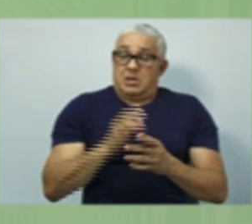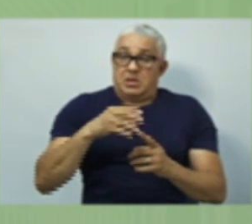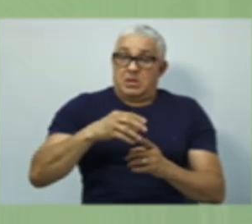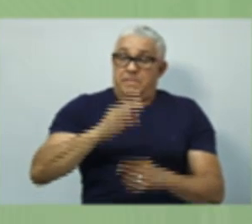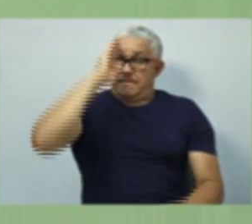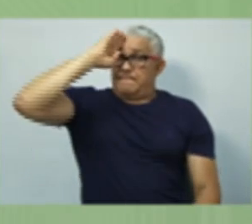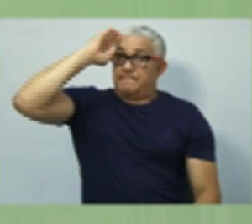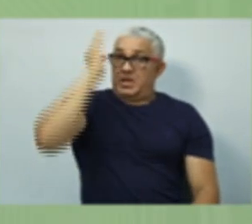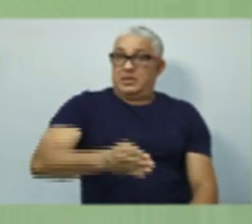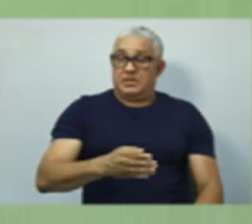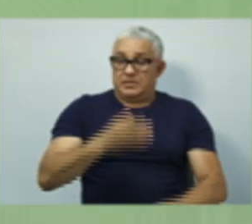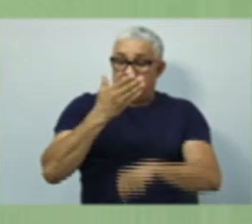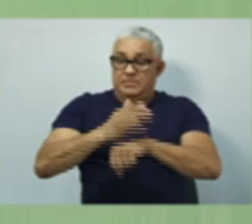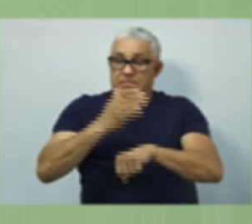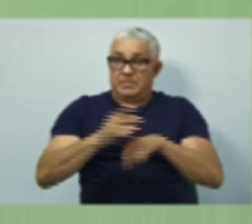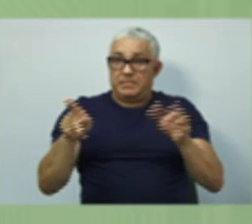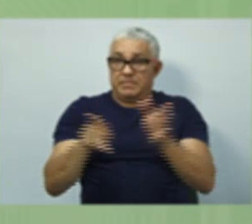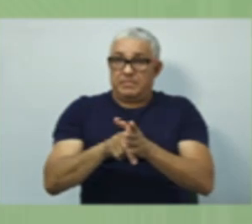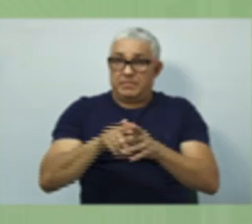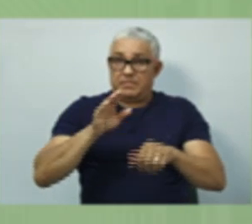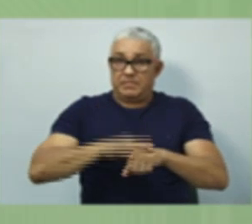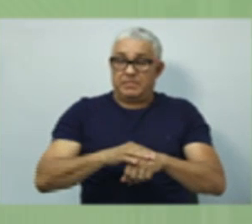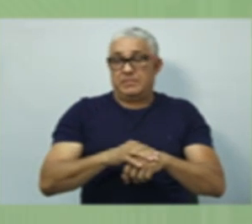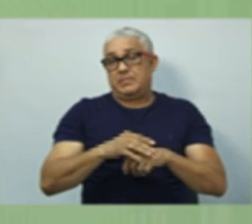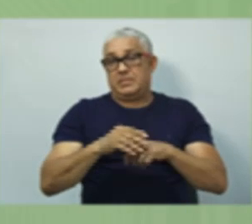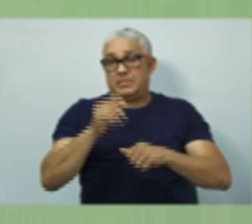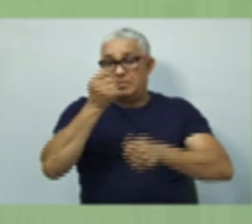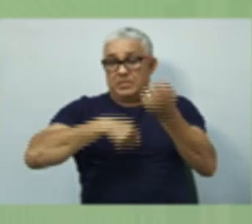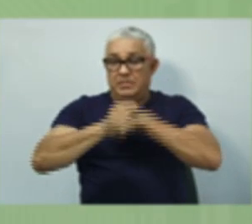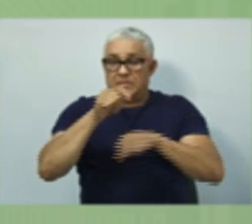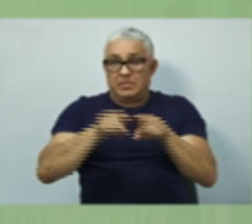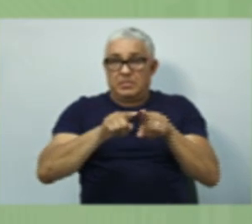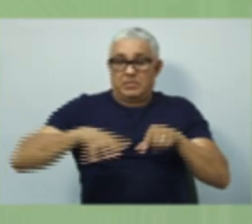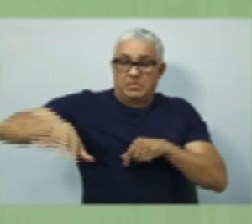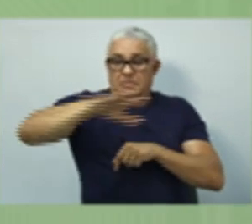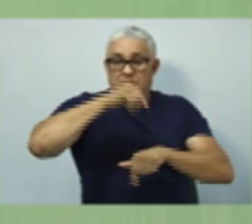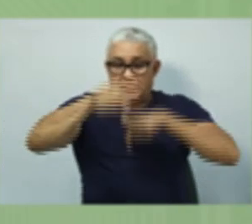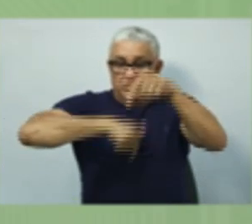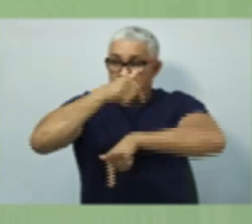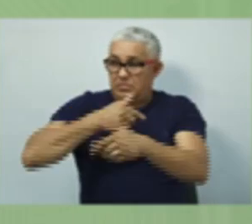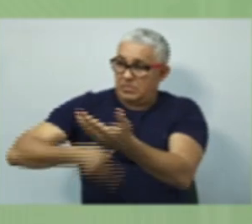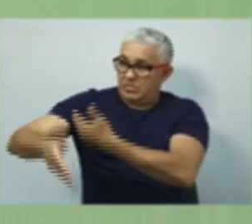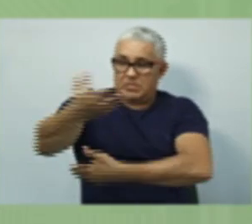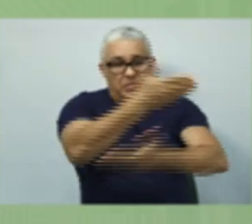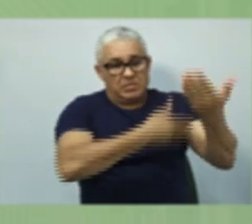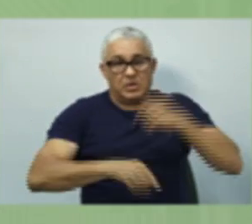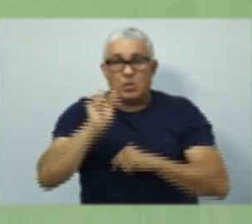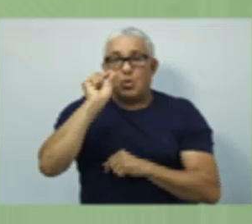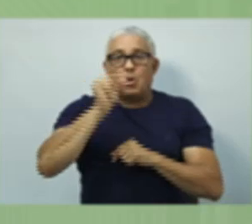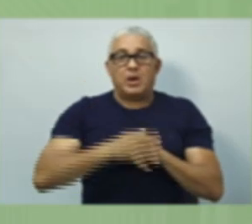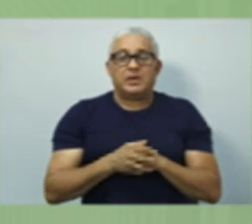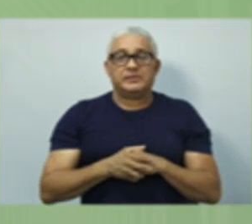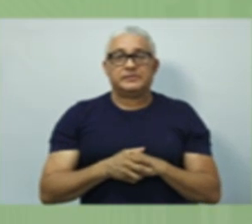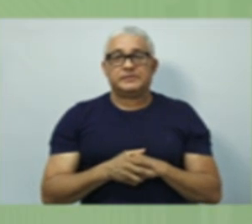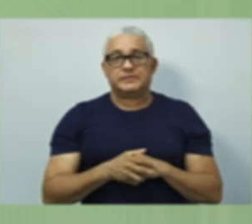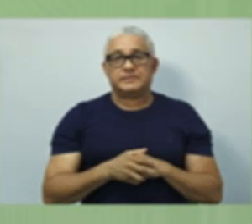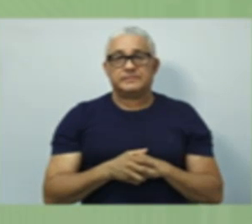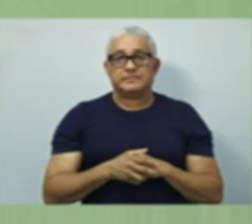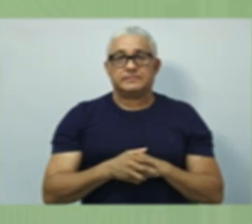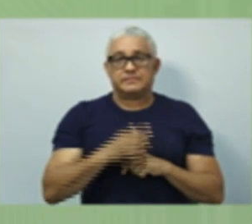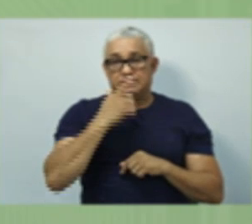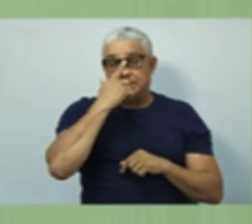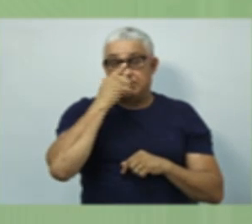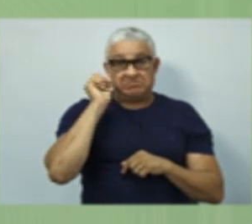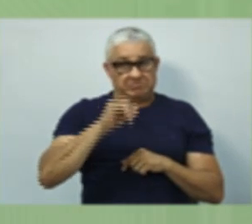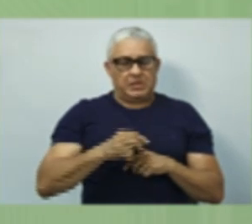prática da administração e ênfase no ambiente de trabalho relacionado. Vai um pouquinho aí, se